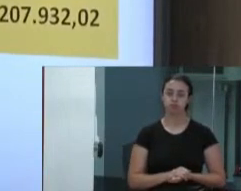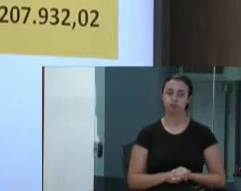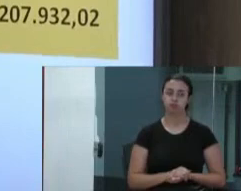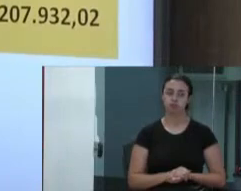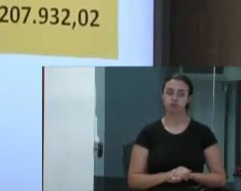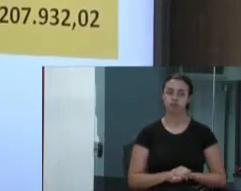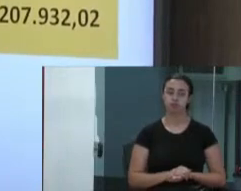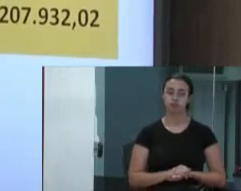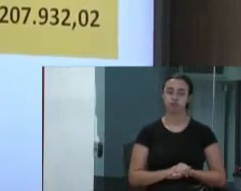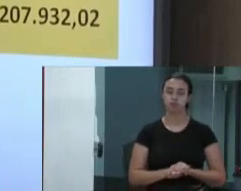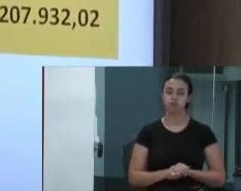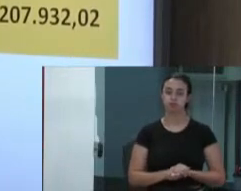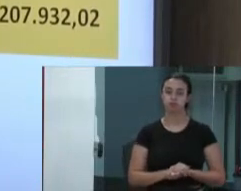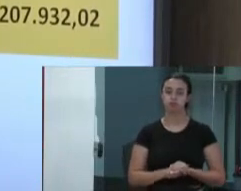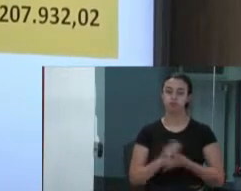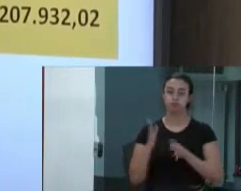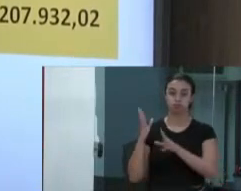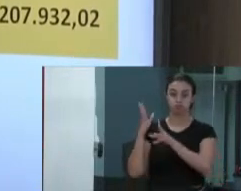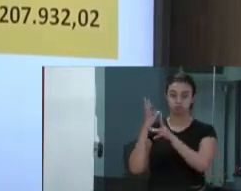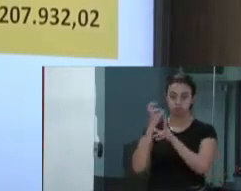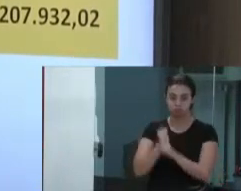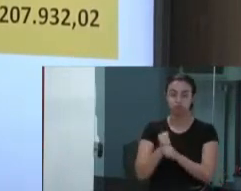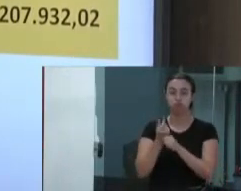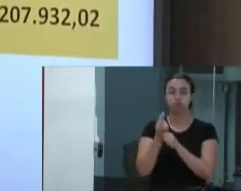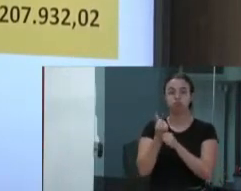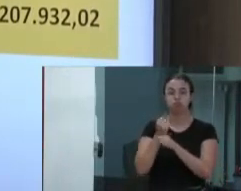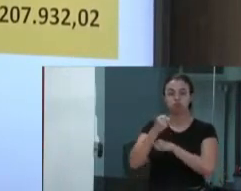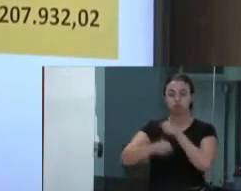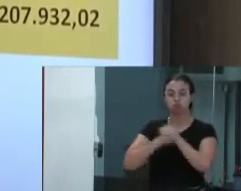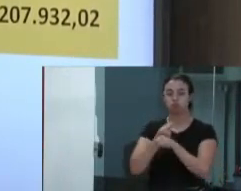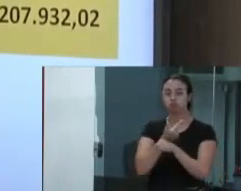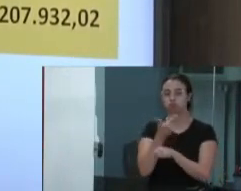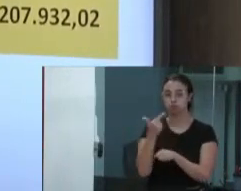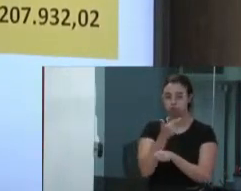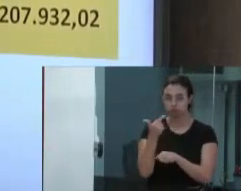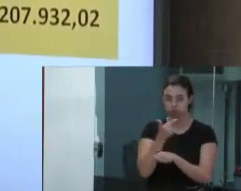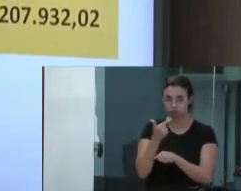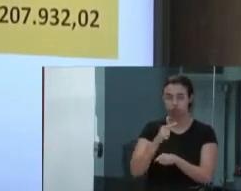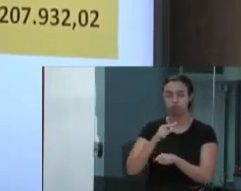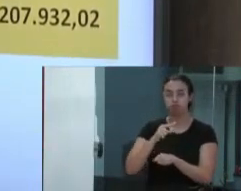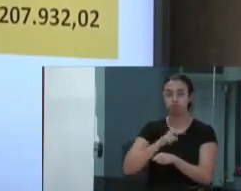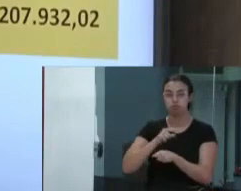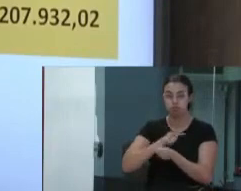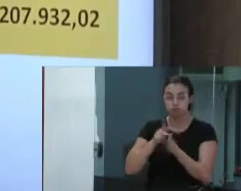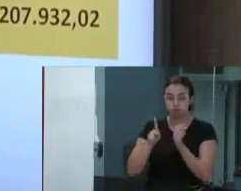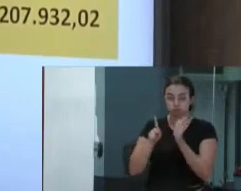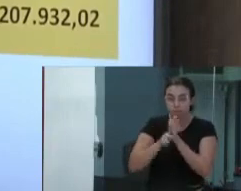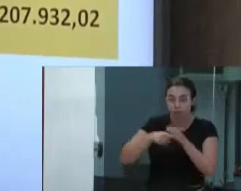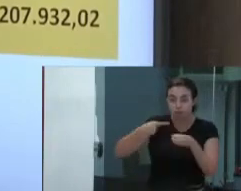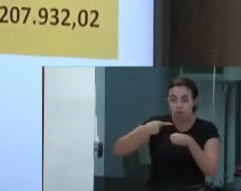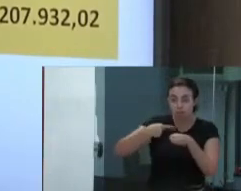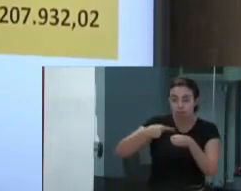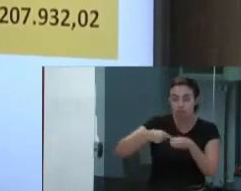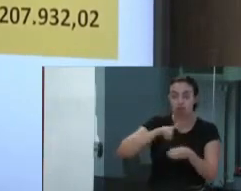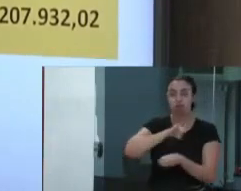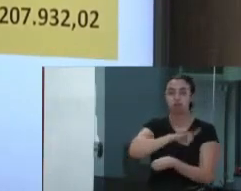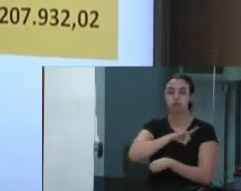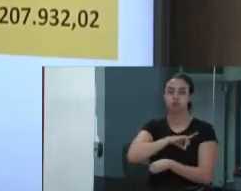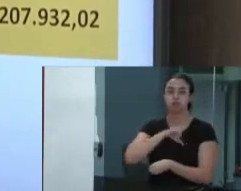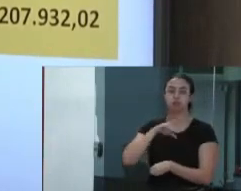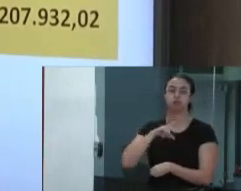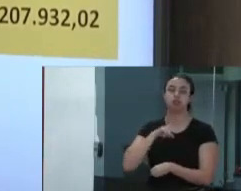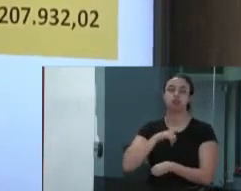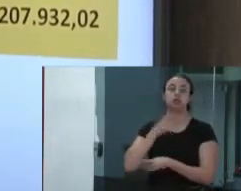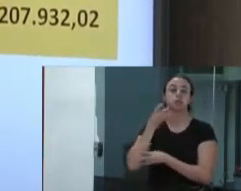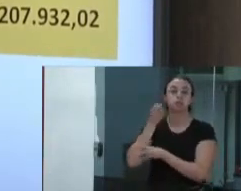Então, o resumo financeiro, né, de 2022, a gente teve de natureza municipal, né, a gente pegou um saldo aí